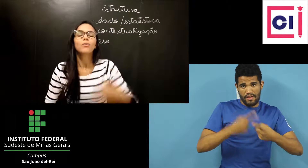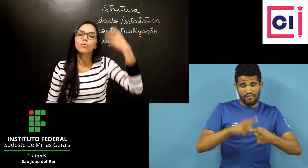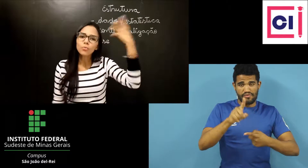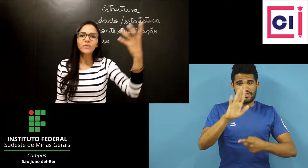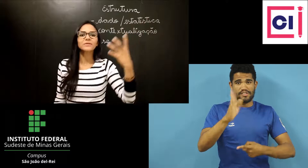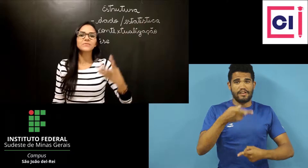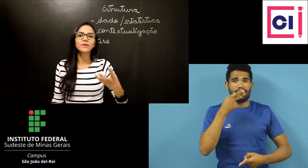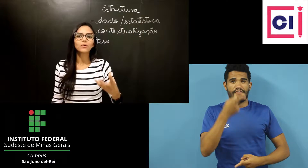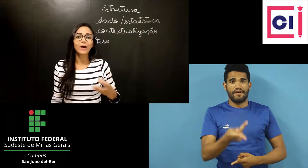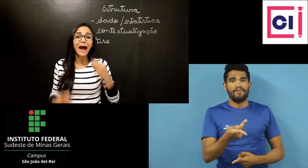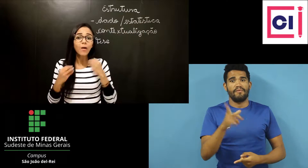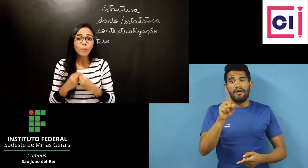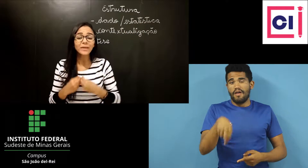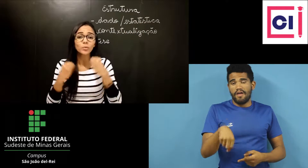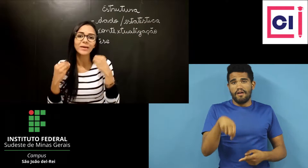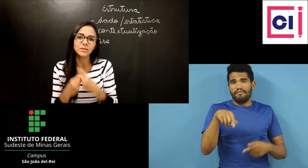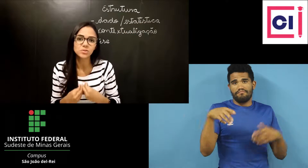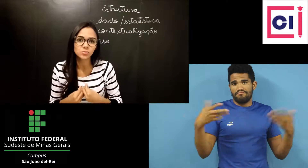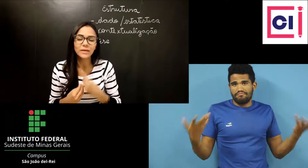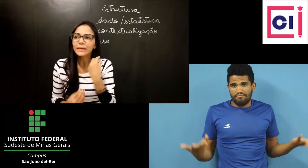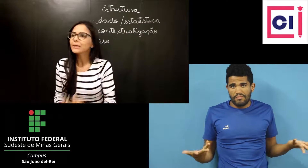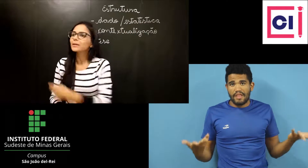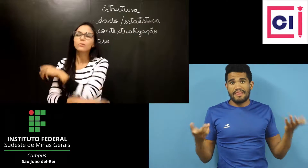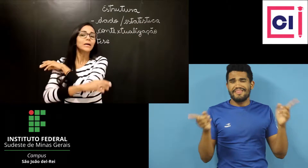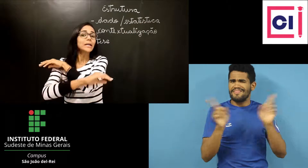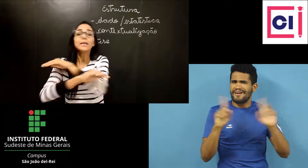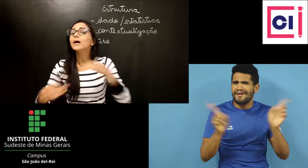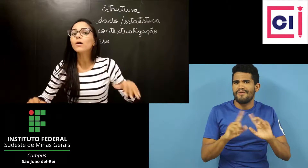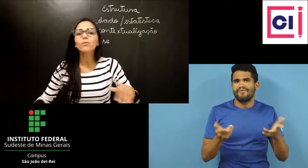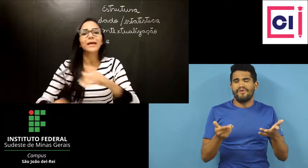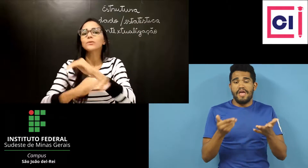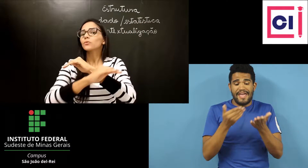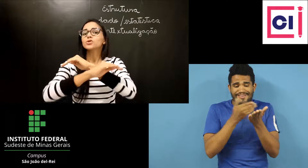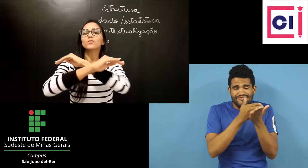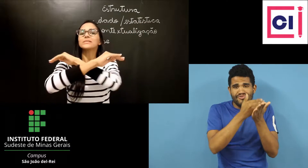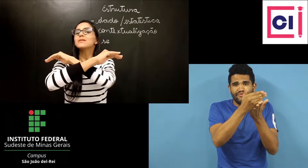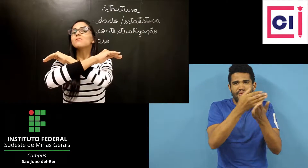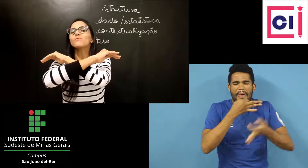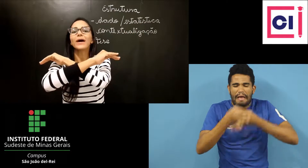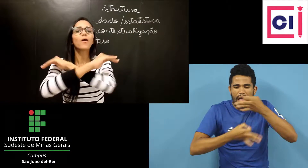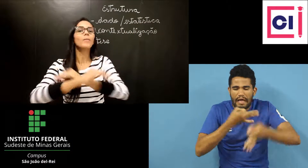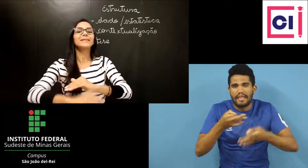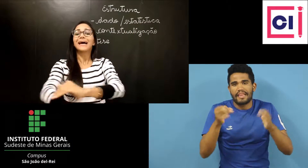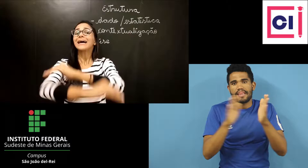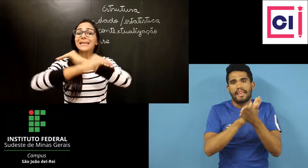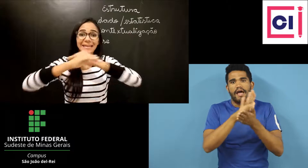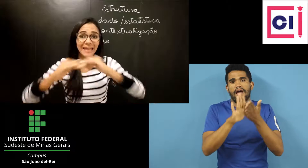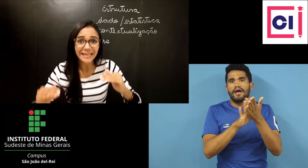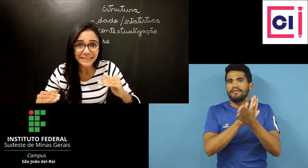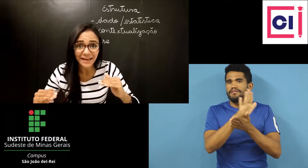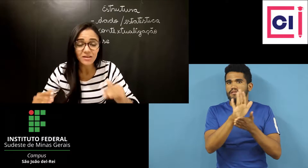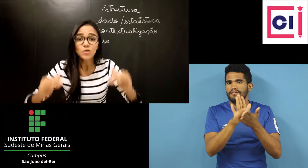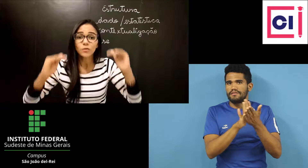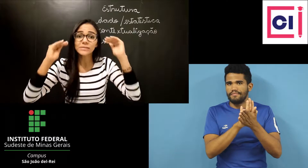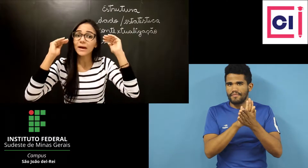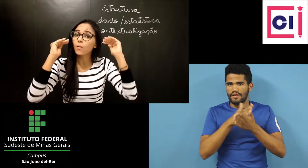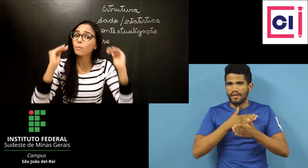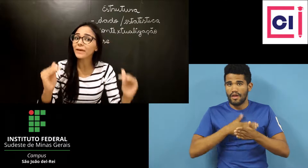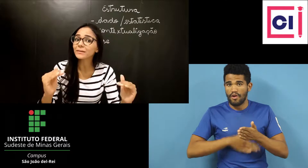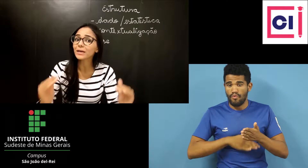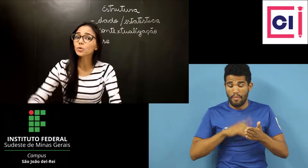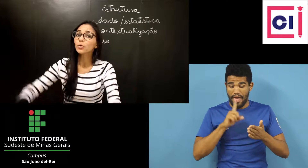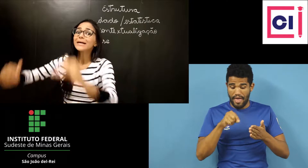reafirmar o que você falou. Argumento é isso. Então, não, na introdução você não vai argumentar nada.